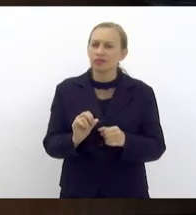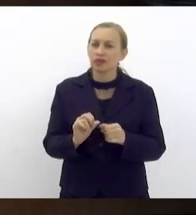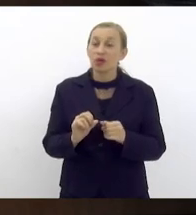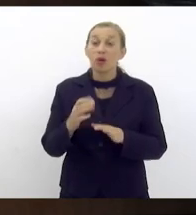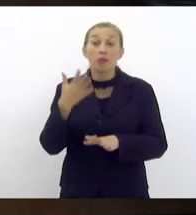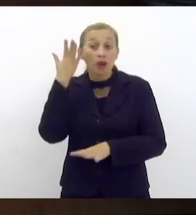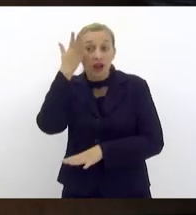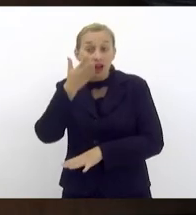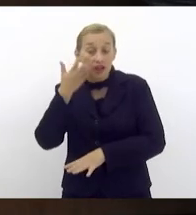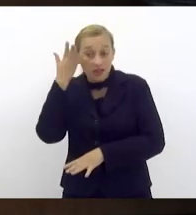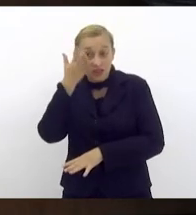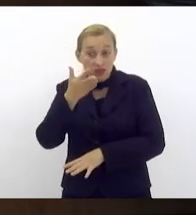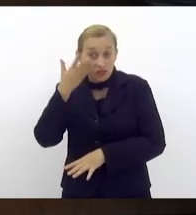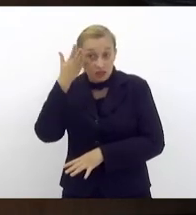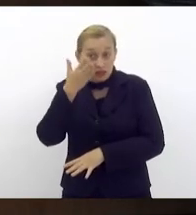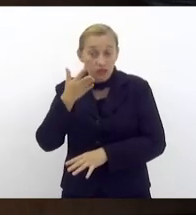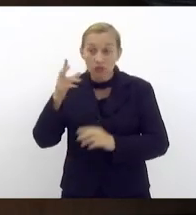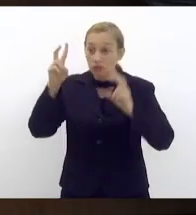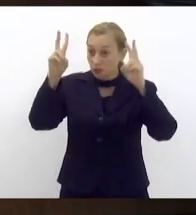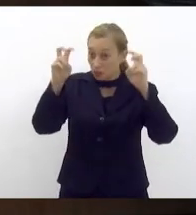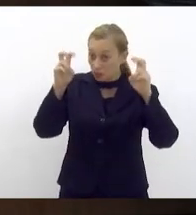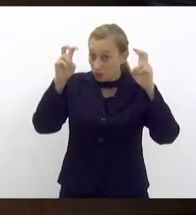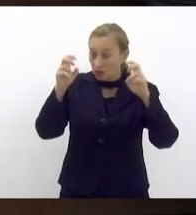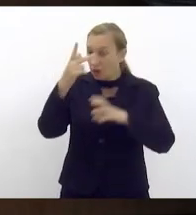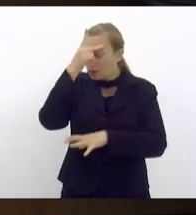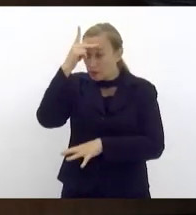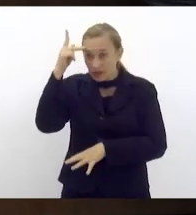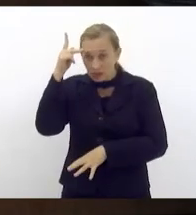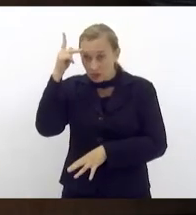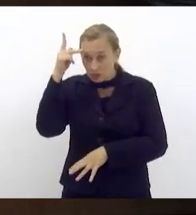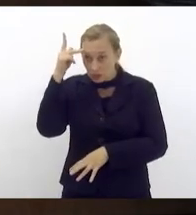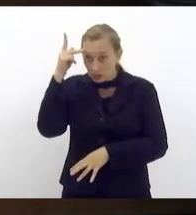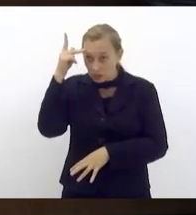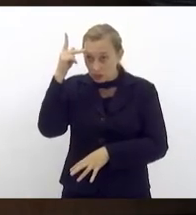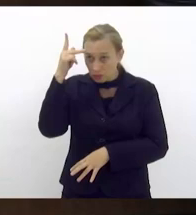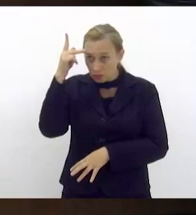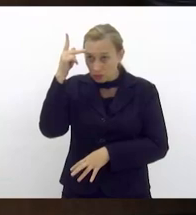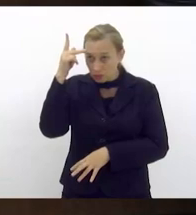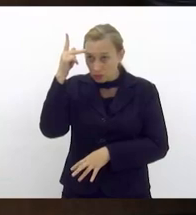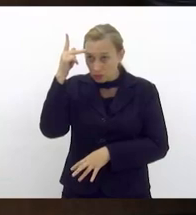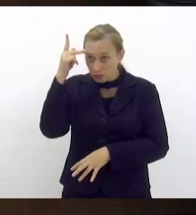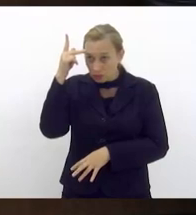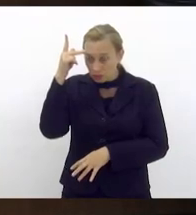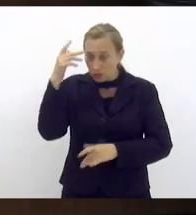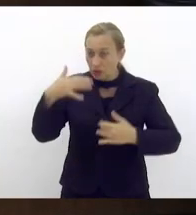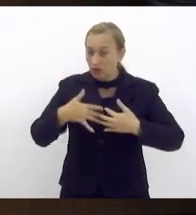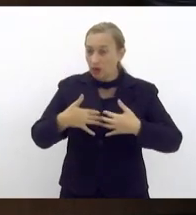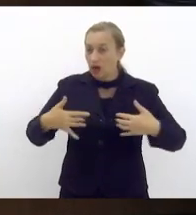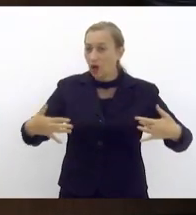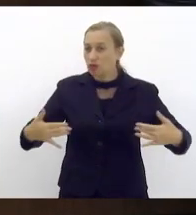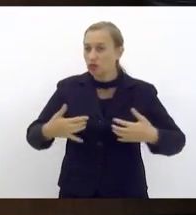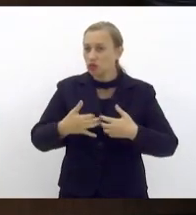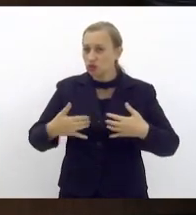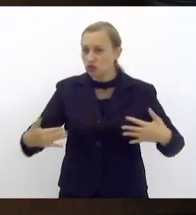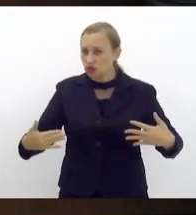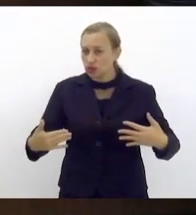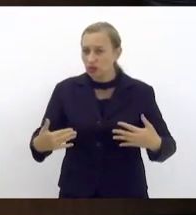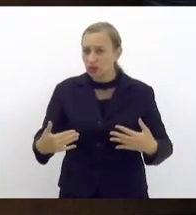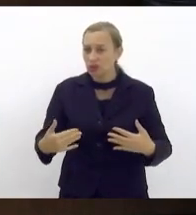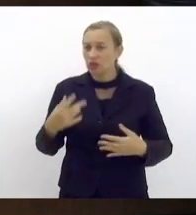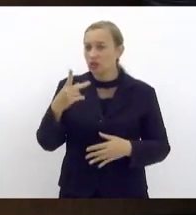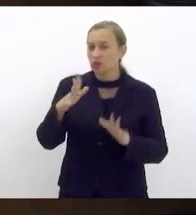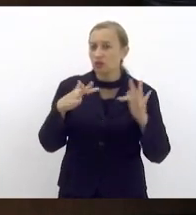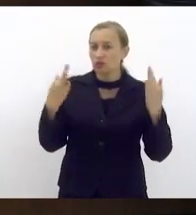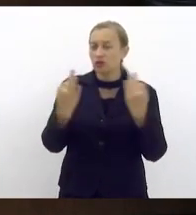palestra sobre esse assunto Pessoas com Transtorno espectro autista seus